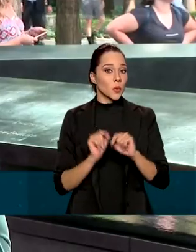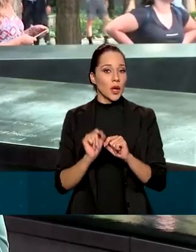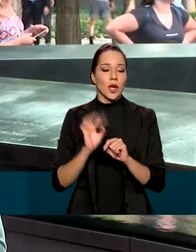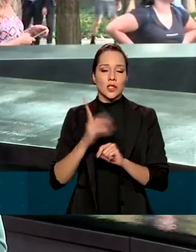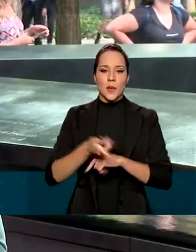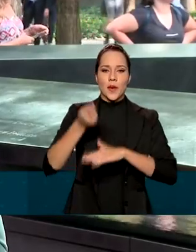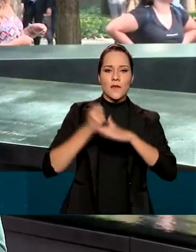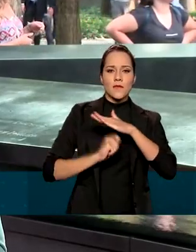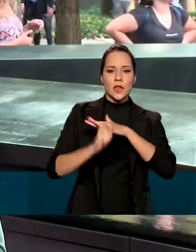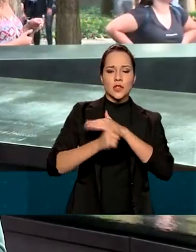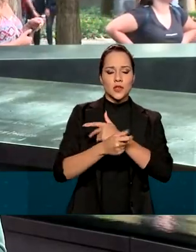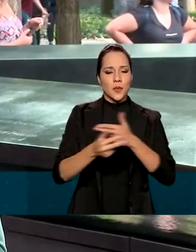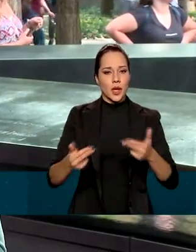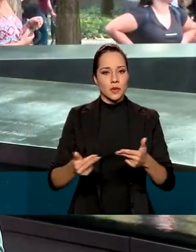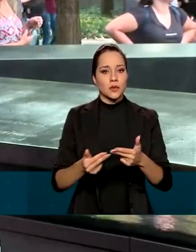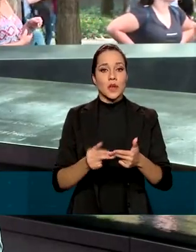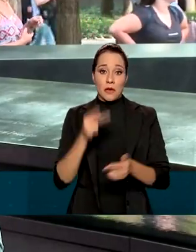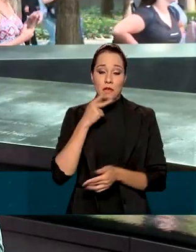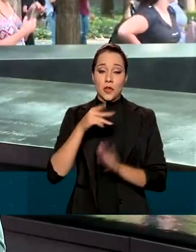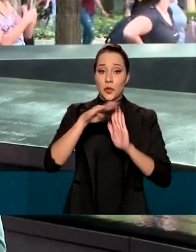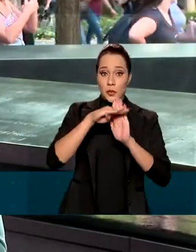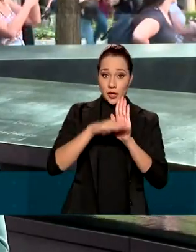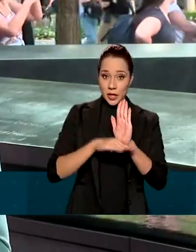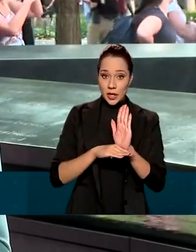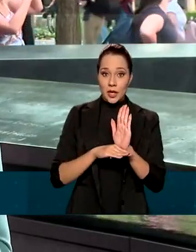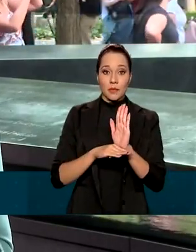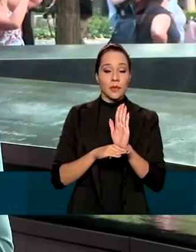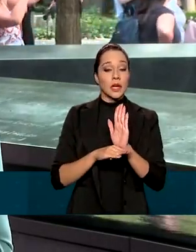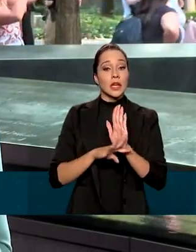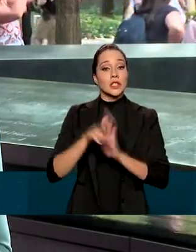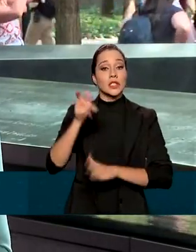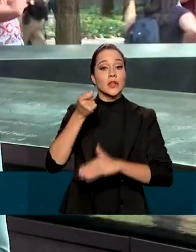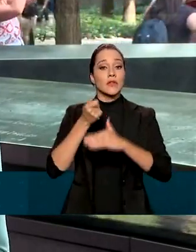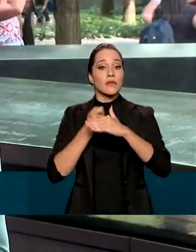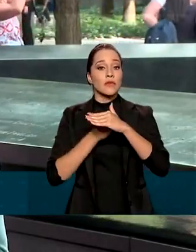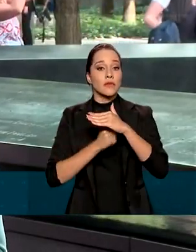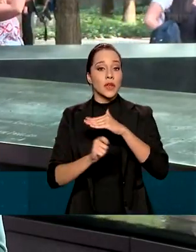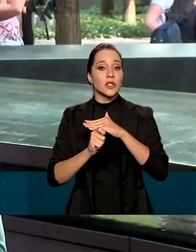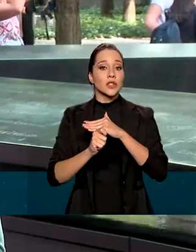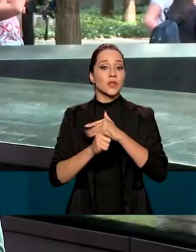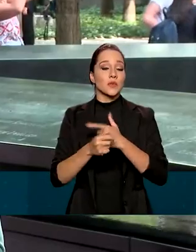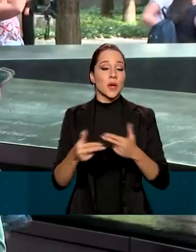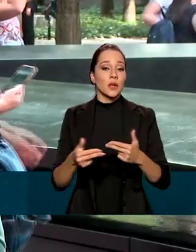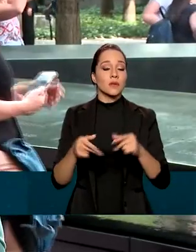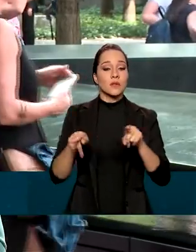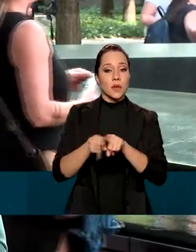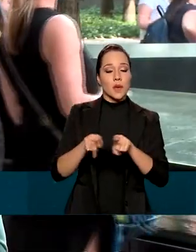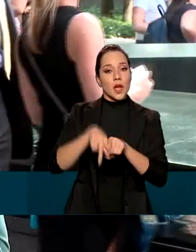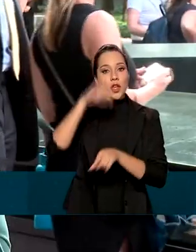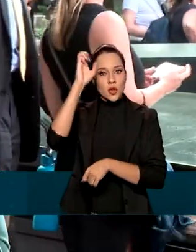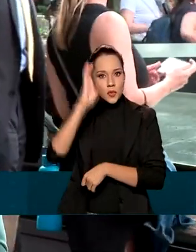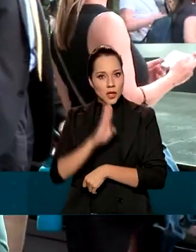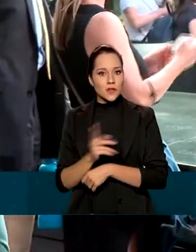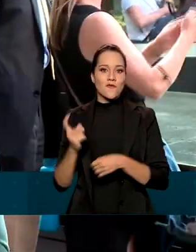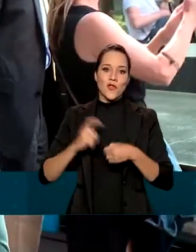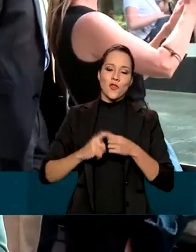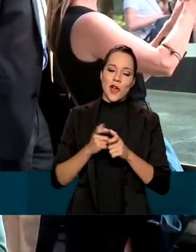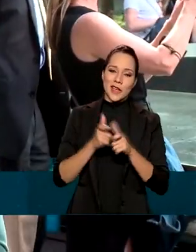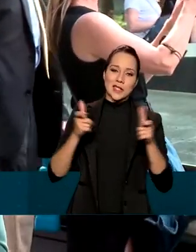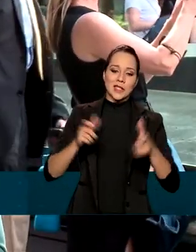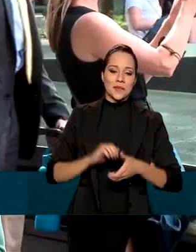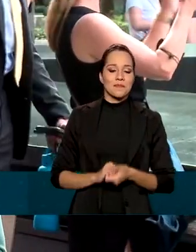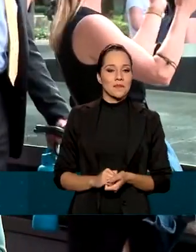investimentos né destacou o nosso programa de investimentos também e que o Brasil voltou a